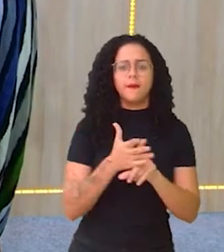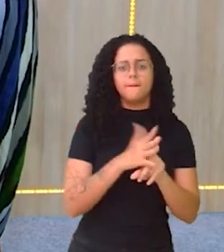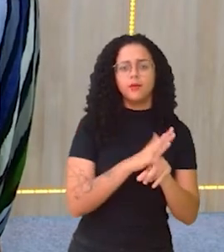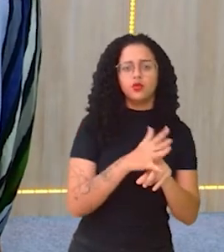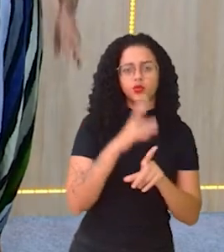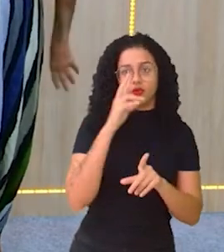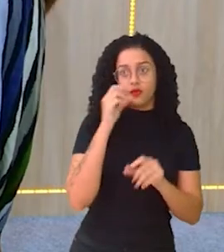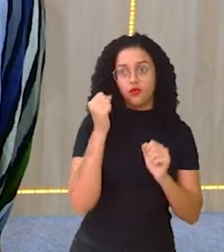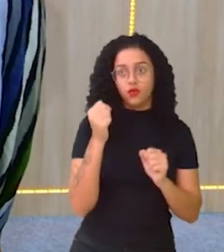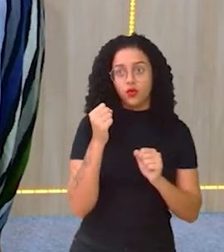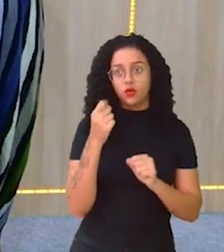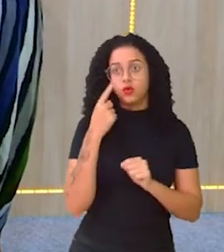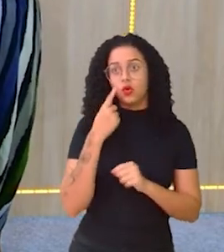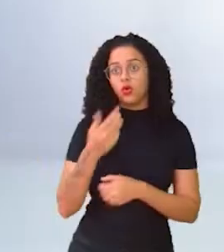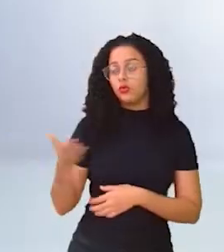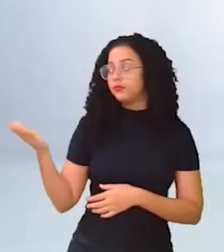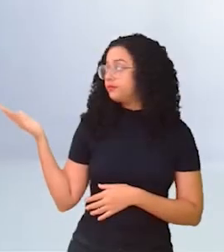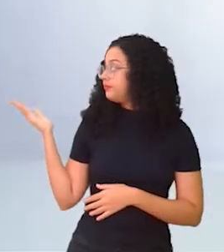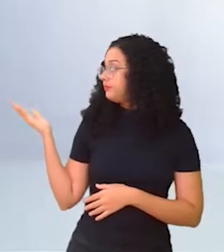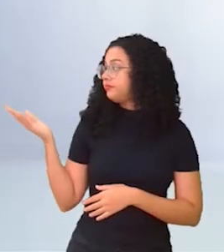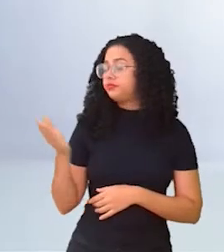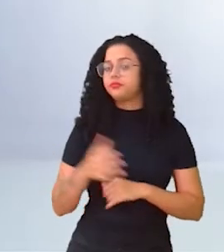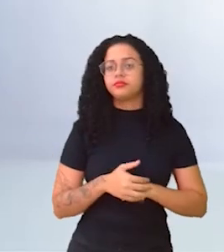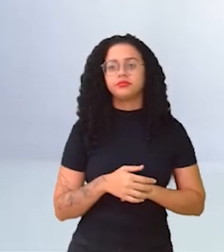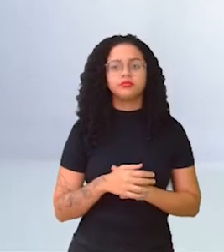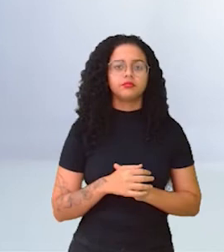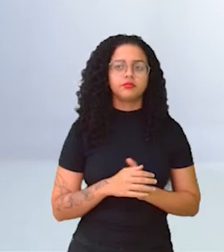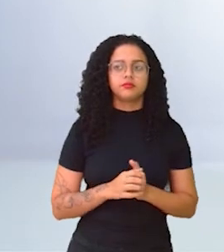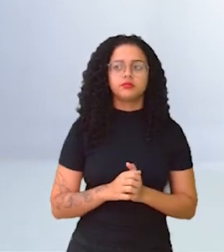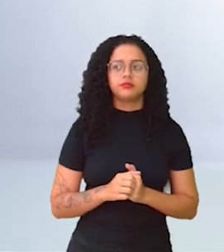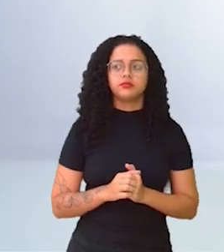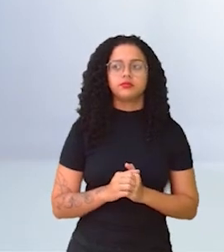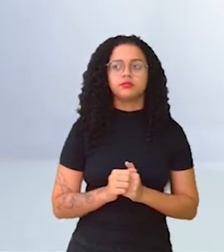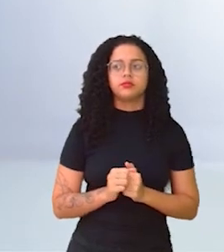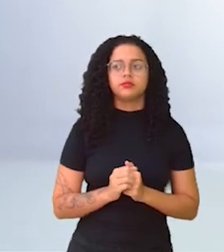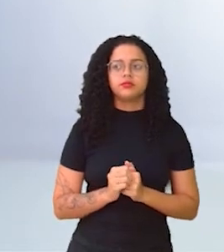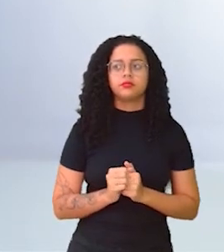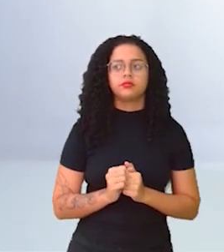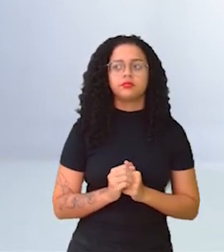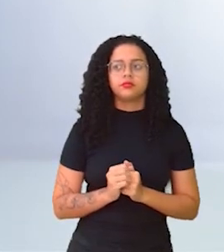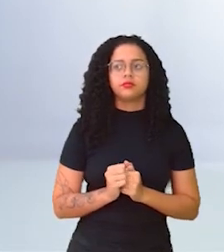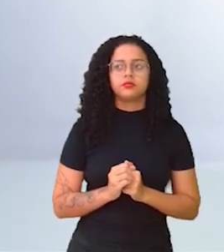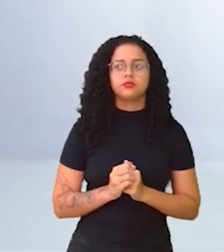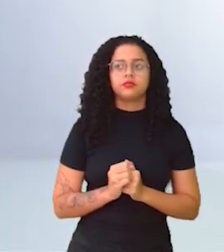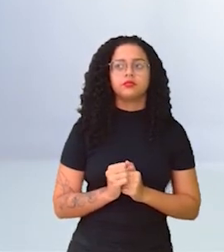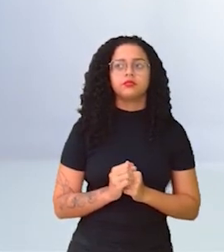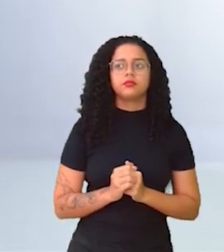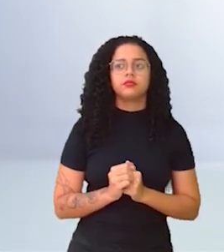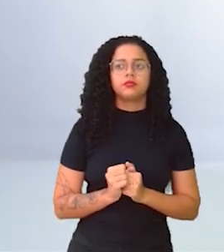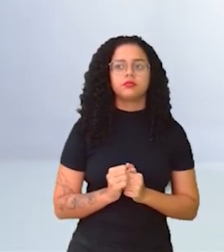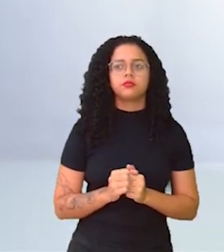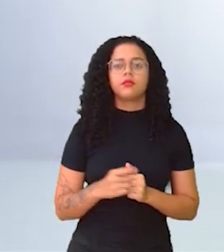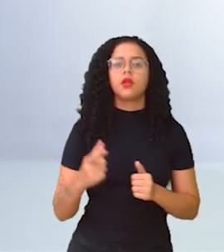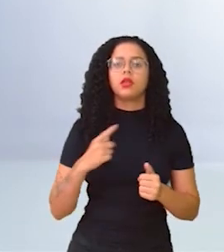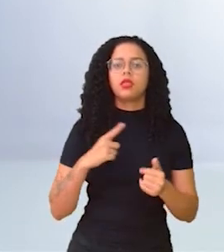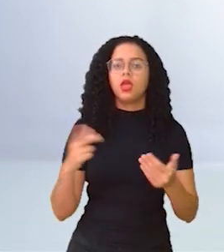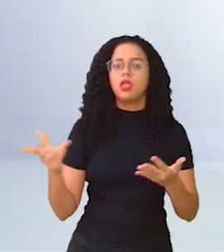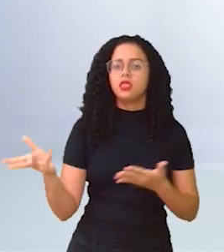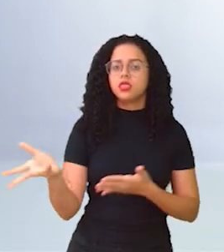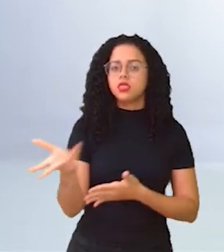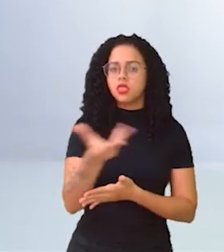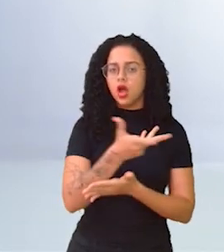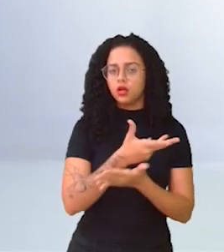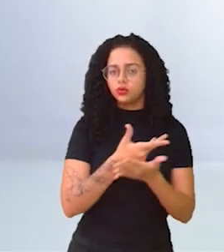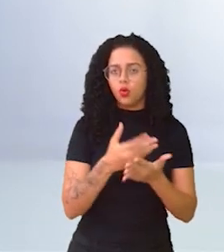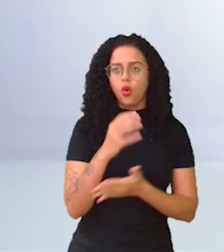bem forte. Chega na tela esse slide aqui para o pessoal ver. Isso. Então vejam, a gente trouxe dados da OMS, né, a